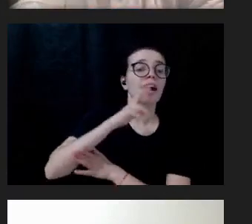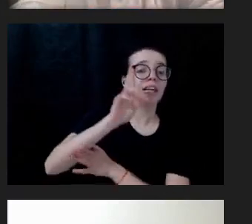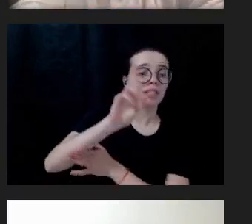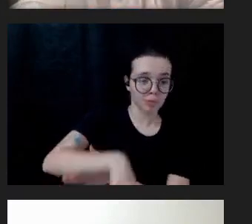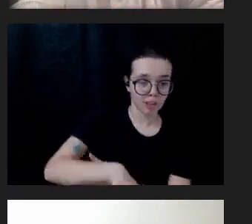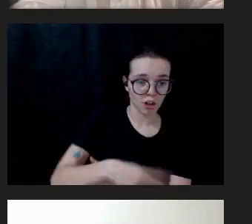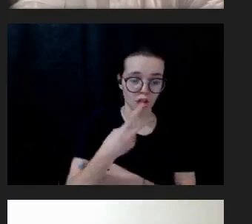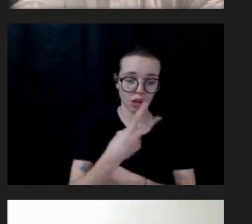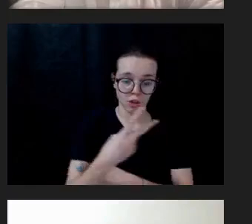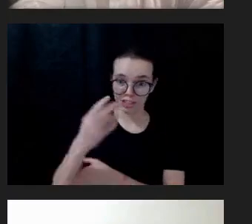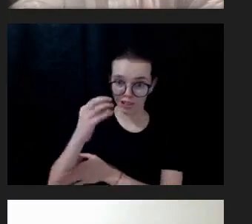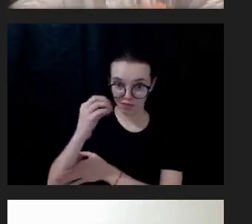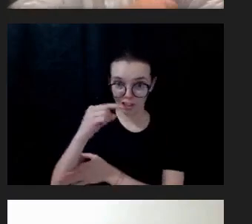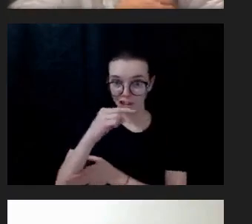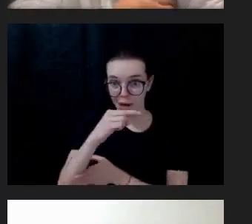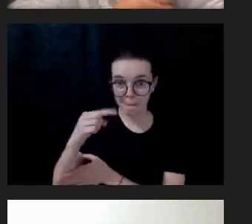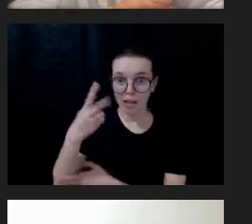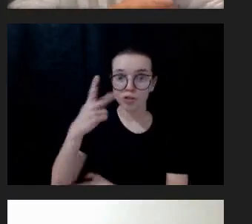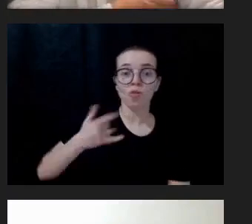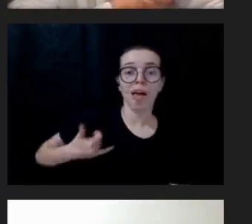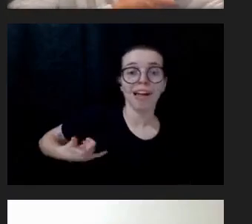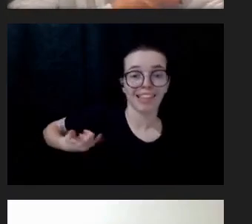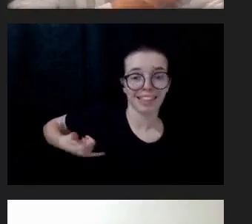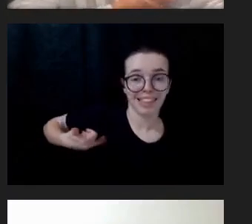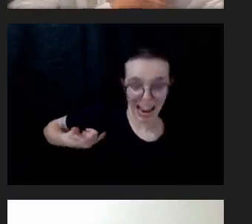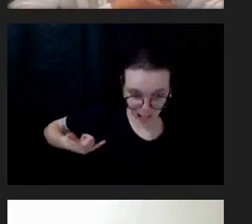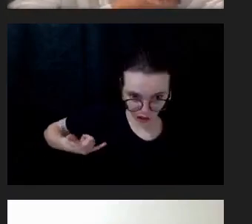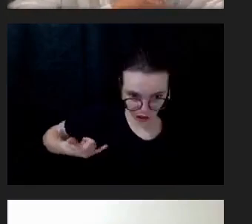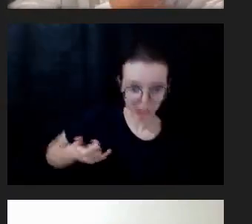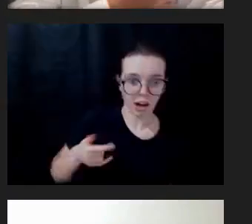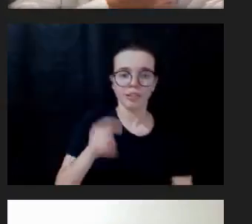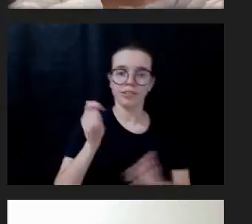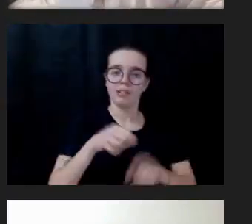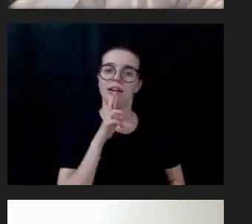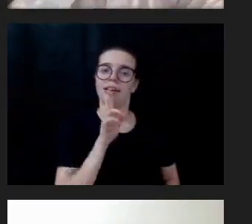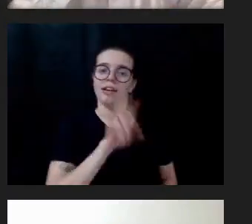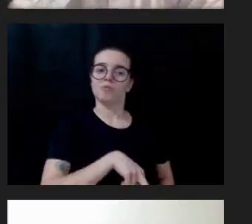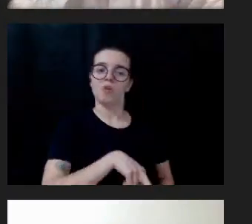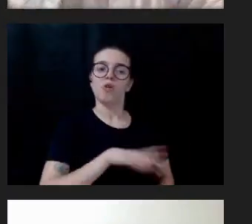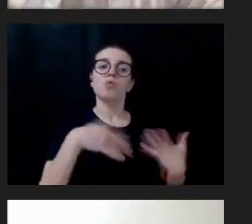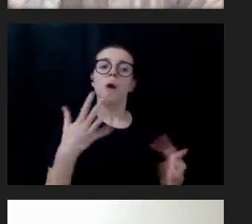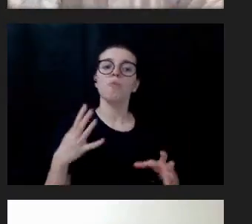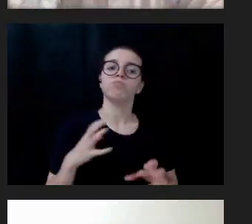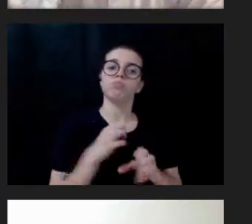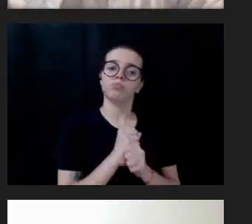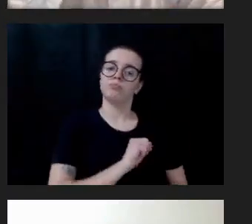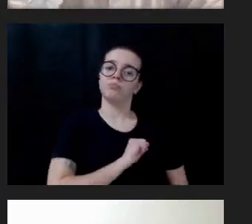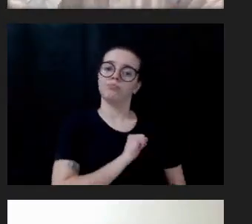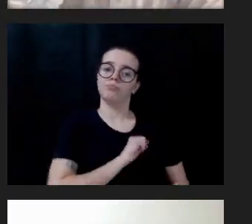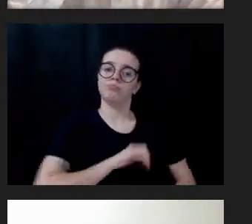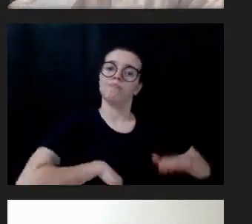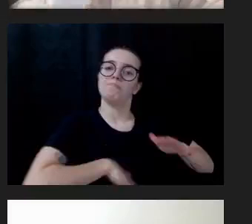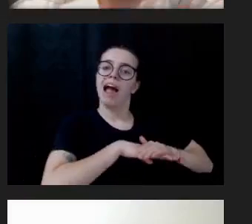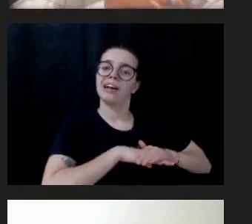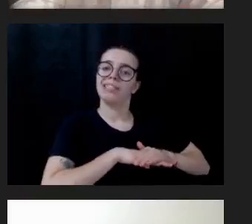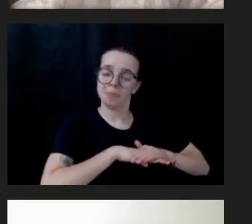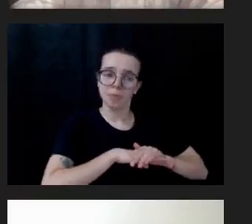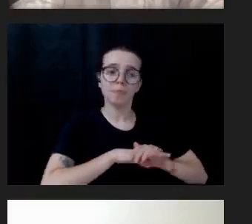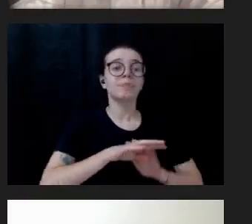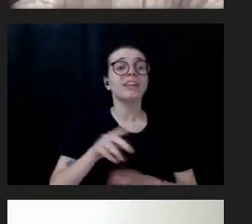a idade. E a pergunta da Marcela, né? Muito boa.